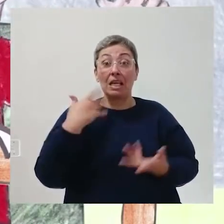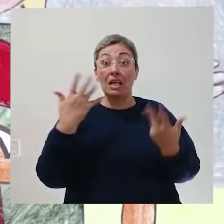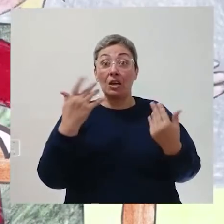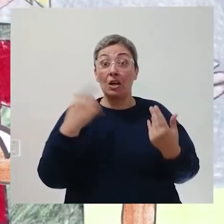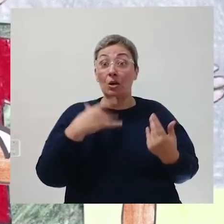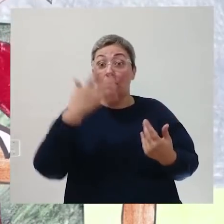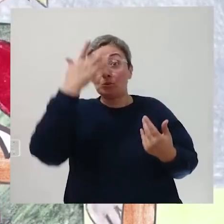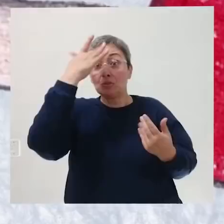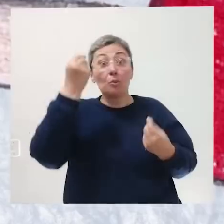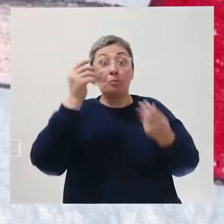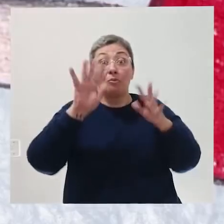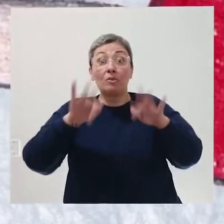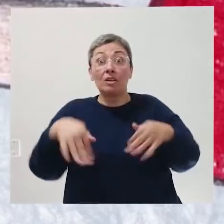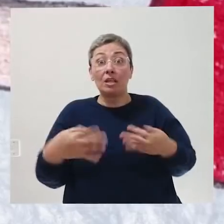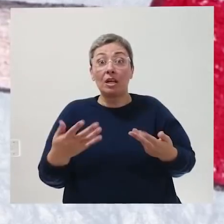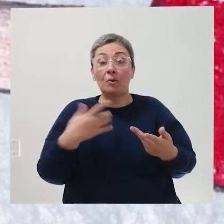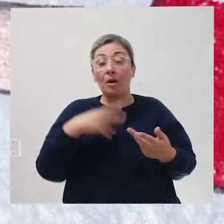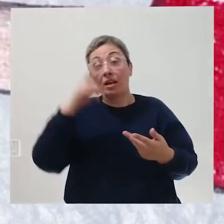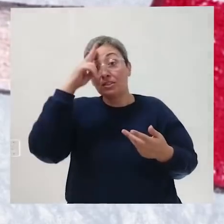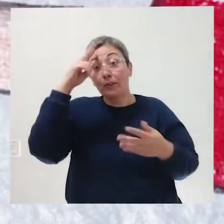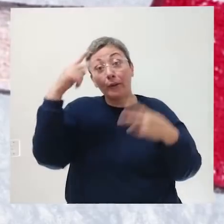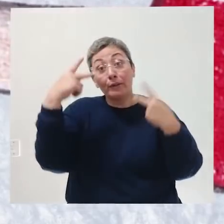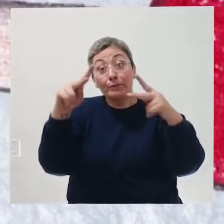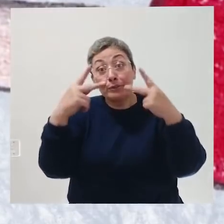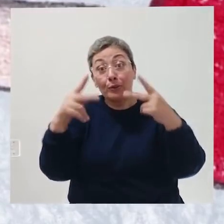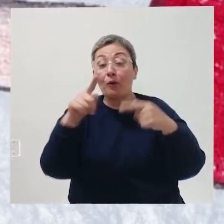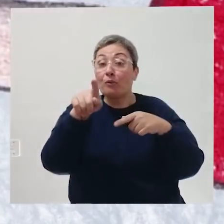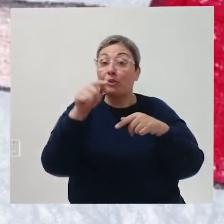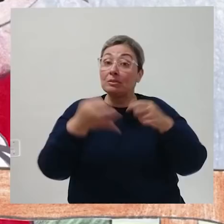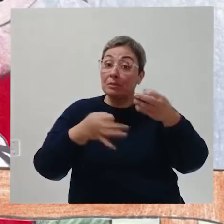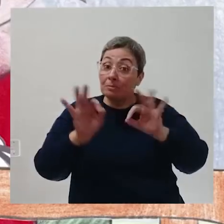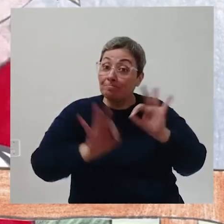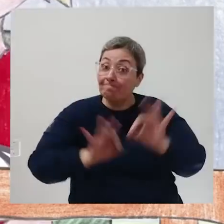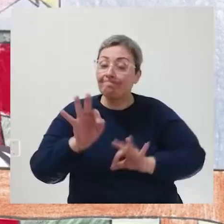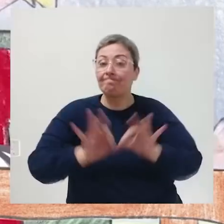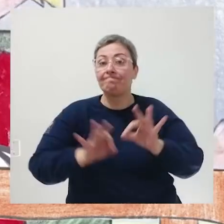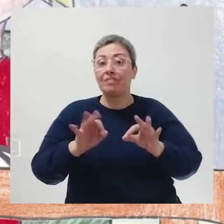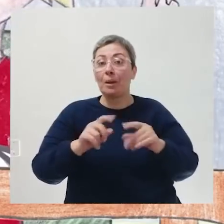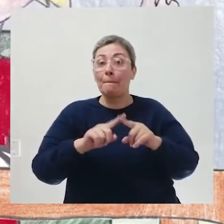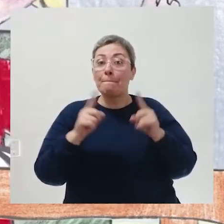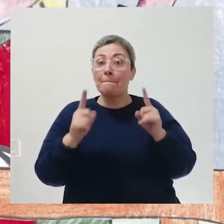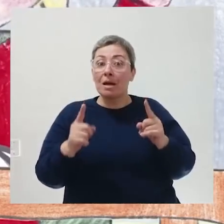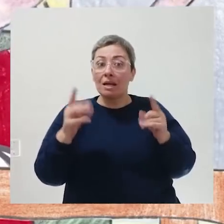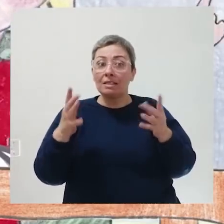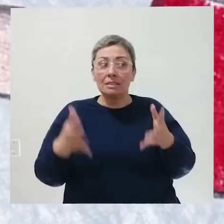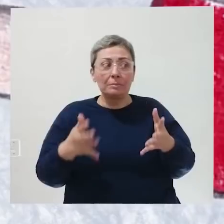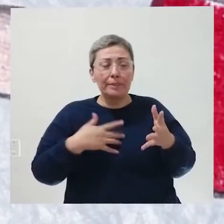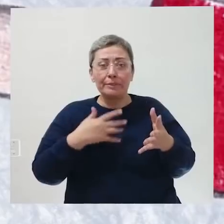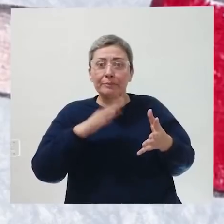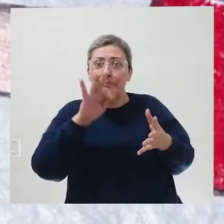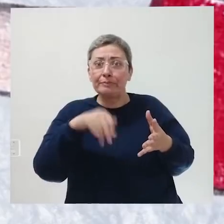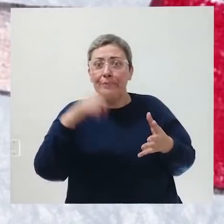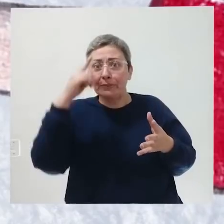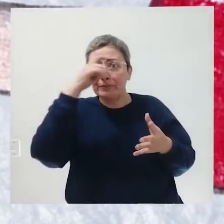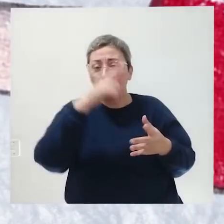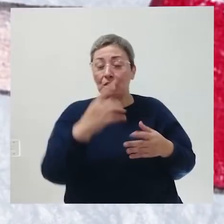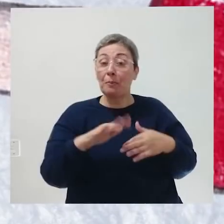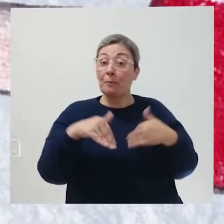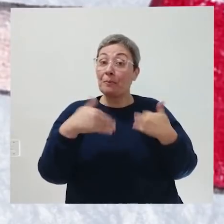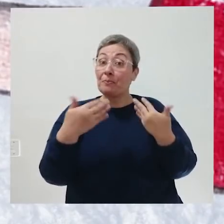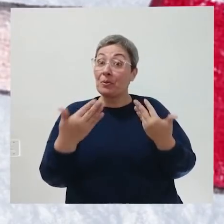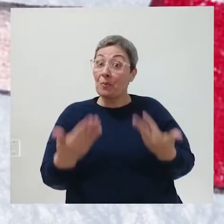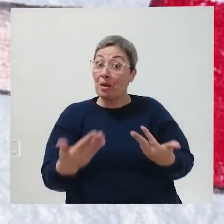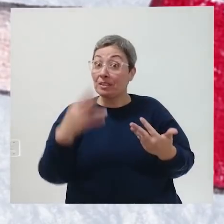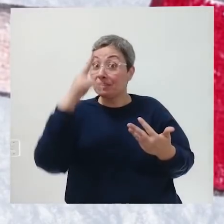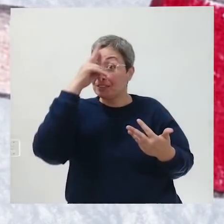Ei, eu não sei como termina. A história é sua. Você precisa trabalhar. Mas é a parte mais difícil. Mas é quando a